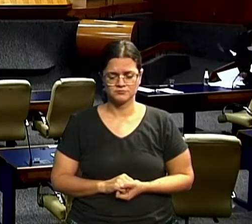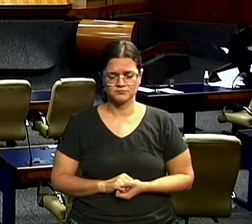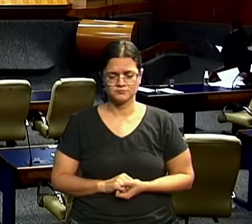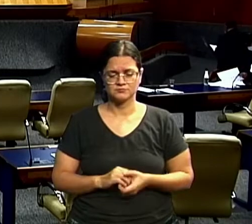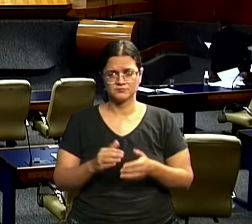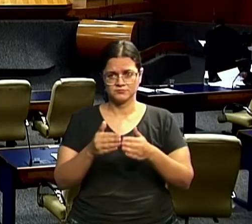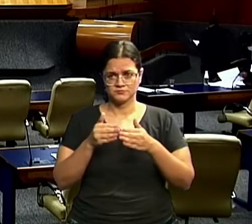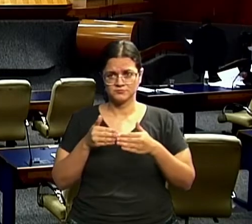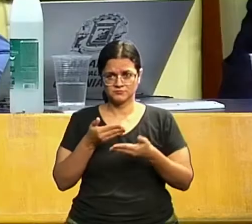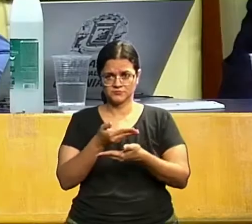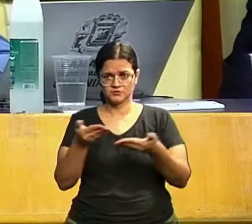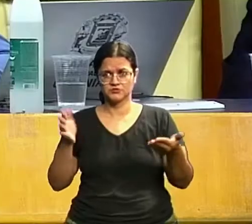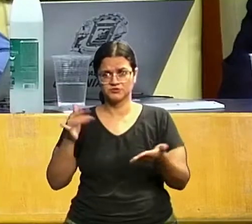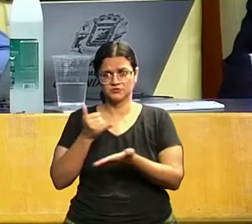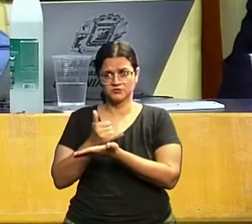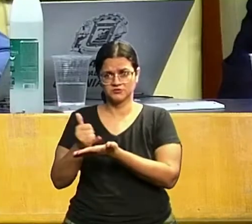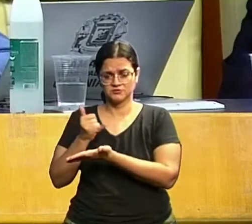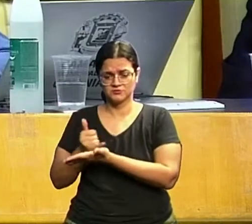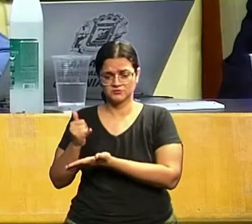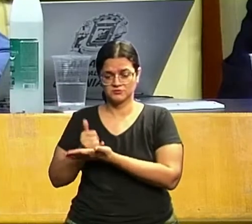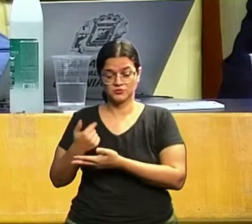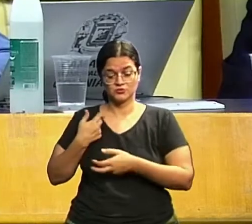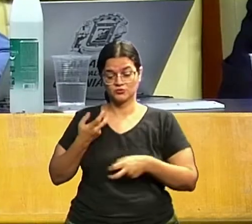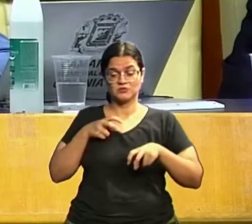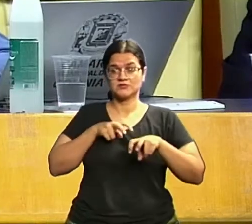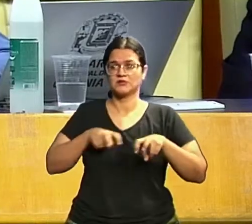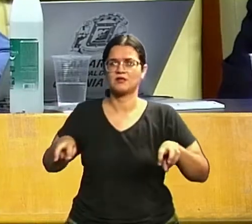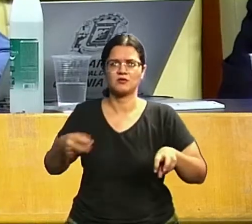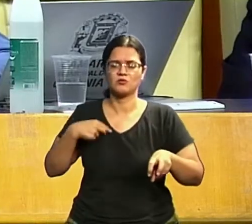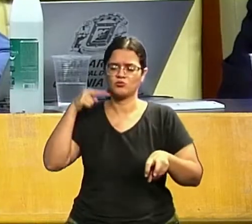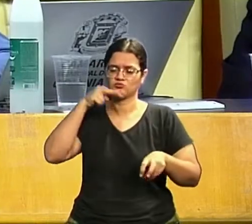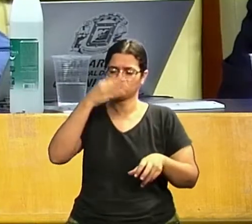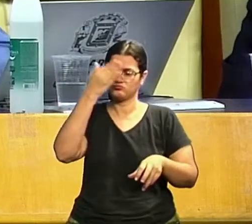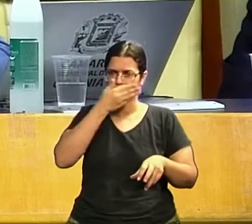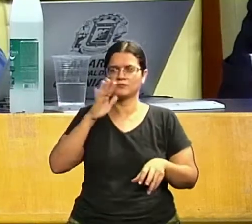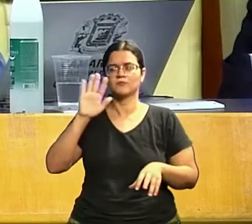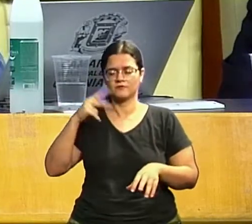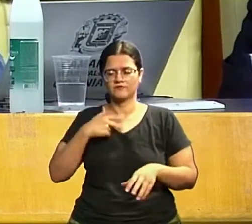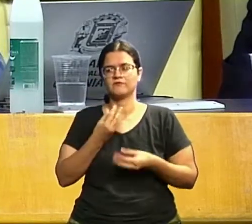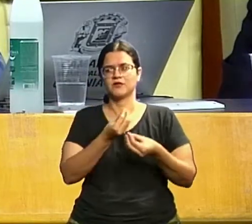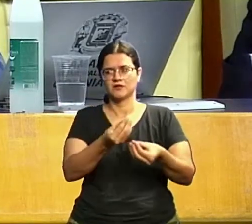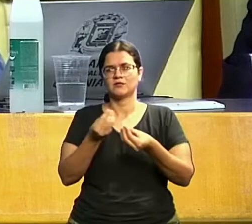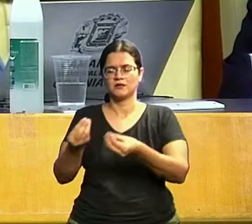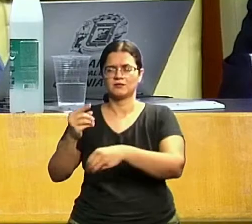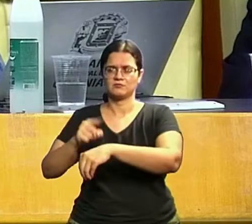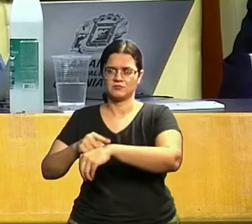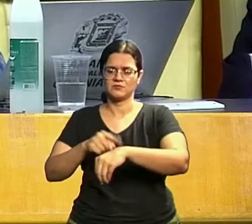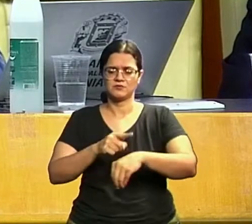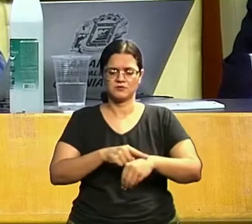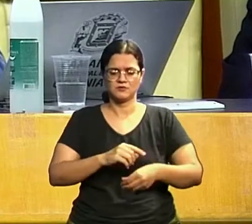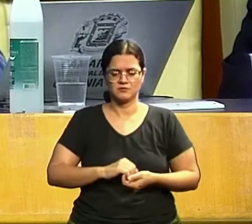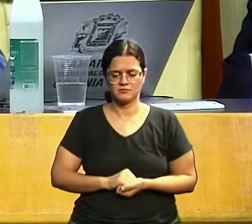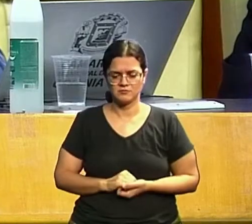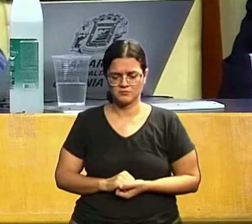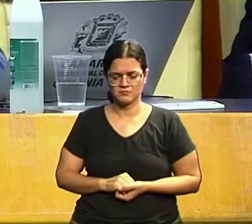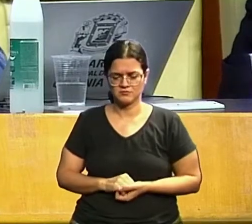Peço aí aos nobres que já estavam inscritos, como eu sentei à mesa agora, não vi que tinha outras inscrições, mas darei os tempos de liderança de Vossa Excelência.